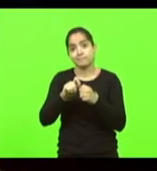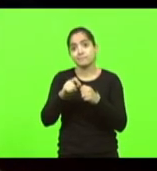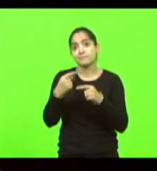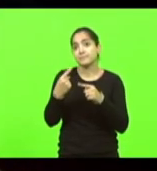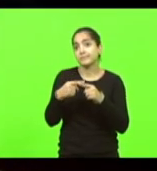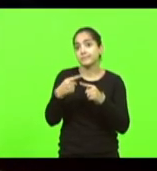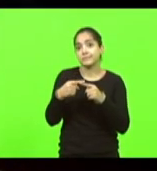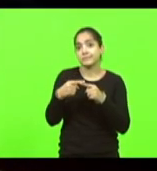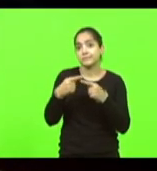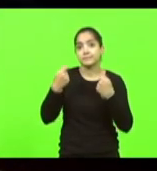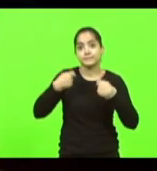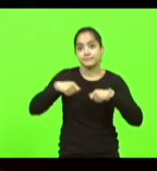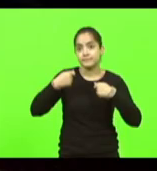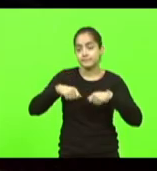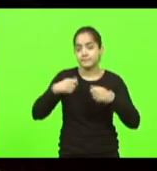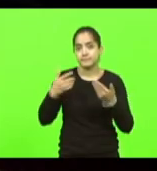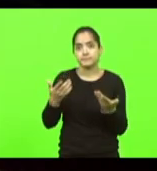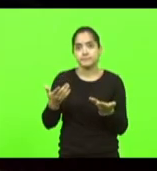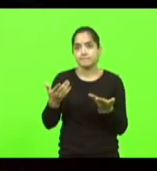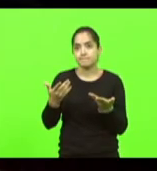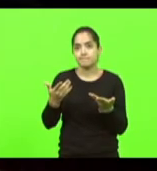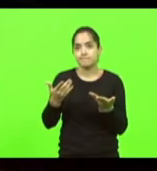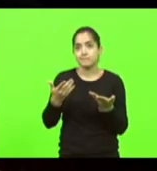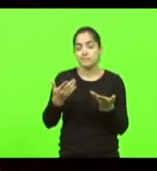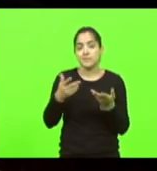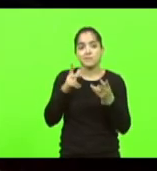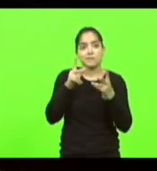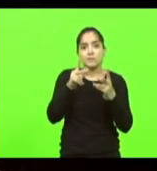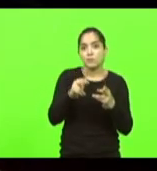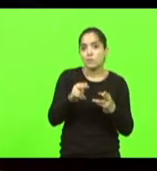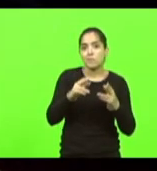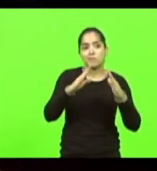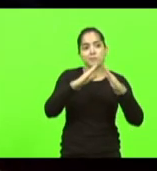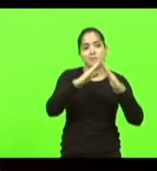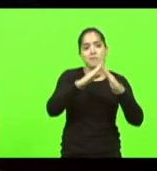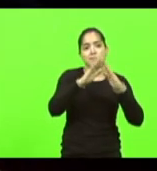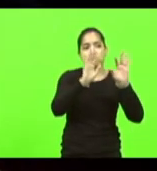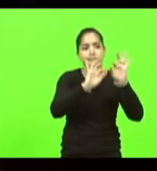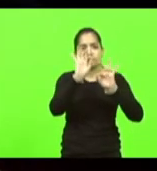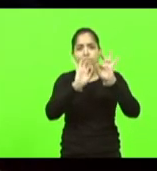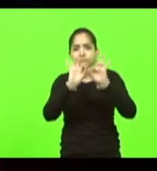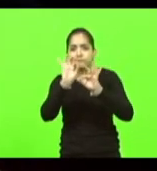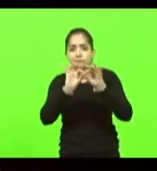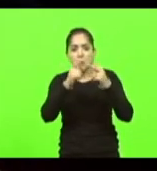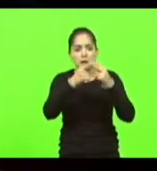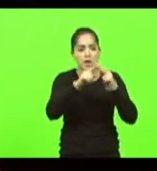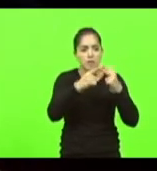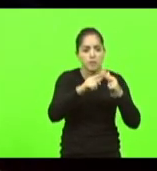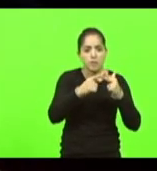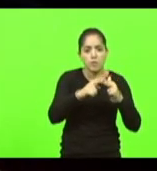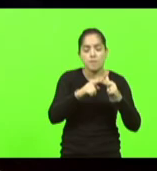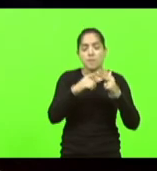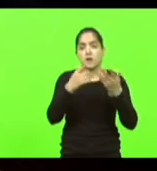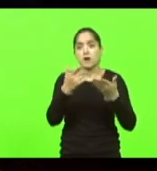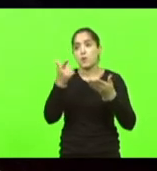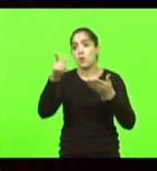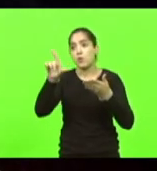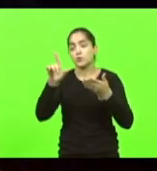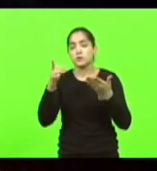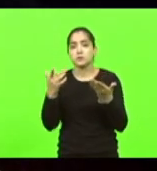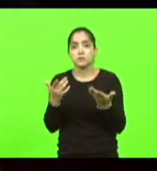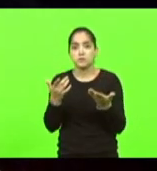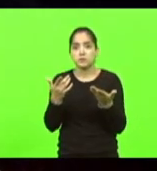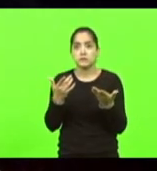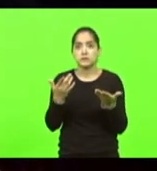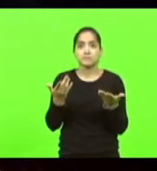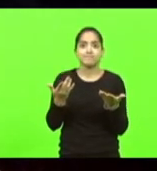é assim quando a gente reforma a casa da gente ou o outro bem porque